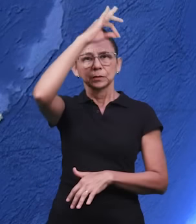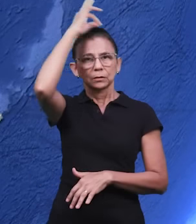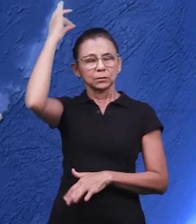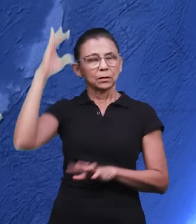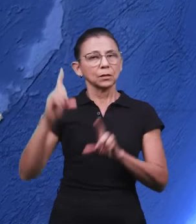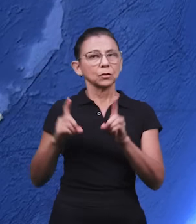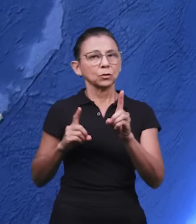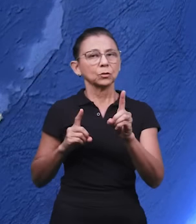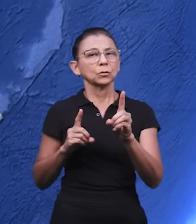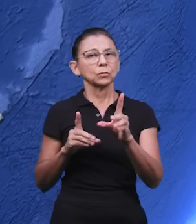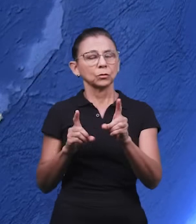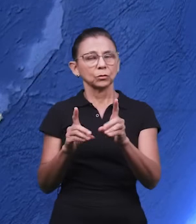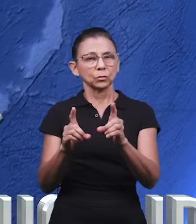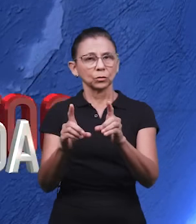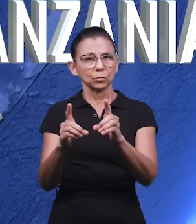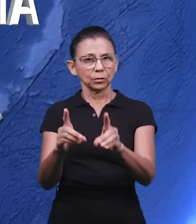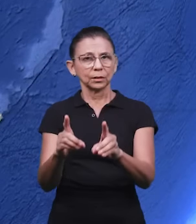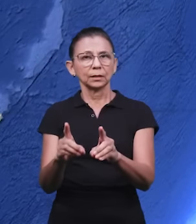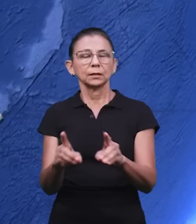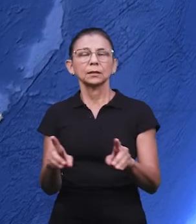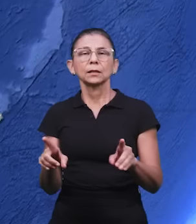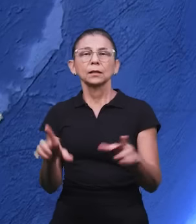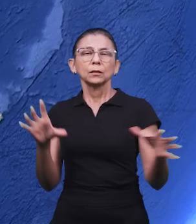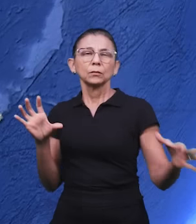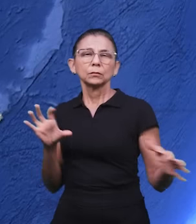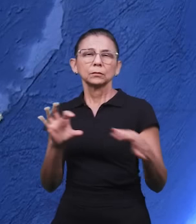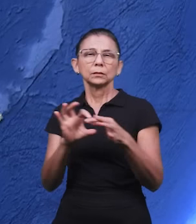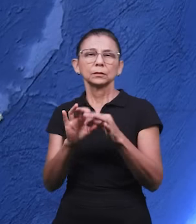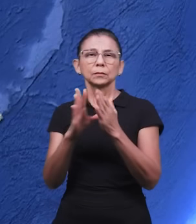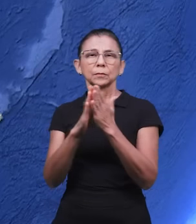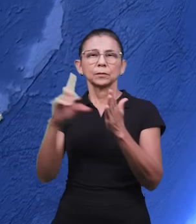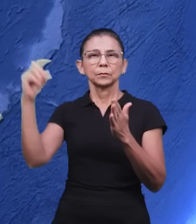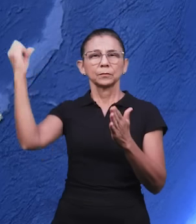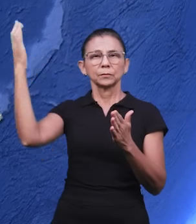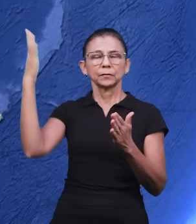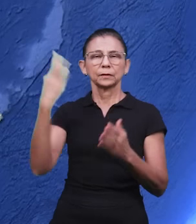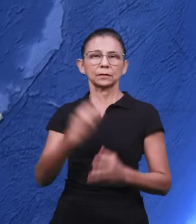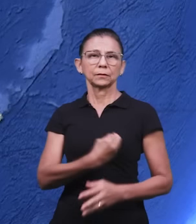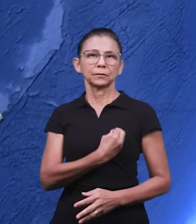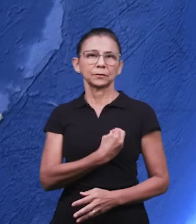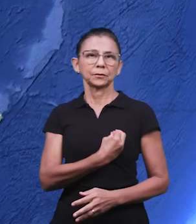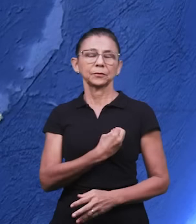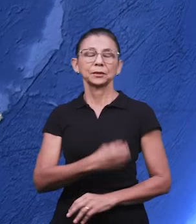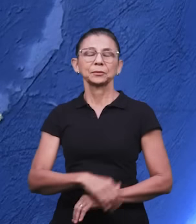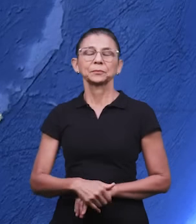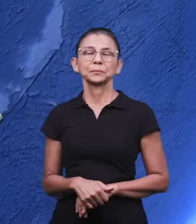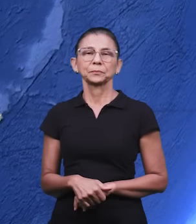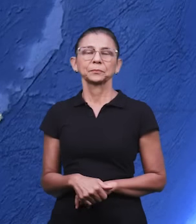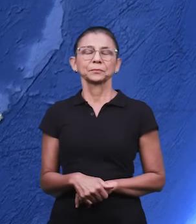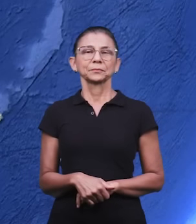doutrina pela direção do Espírito Santo de Deus Reunidas pela palavra viva